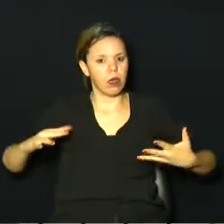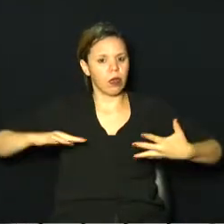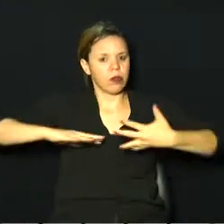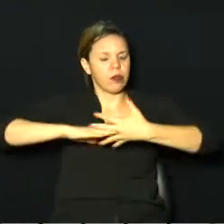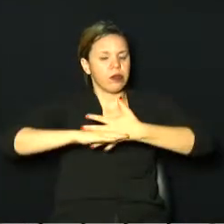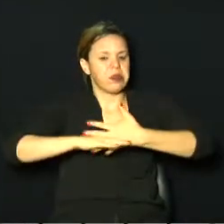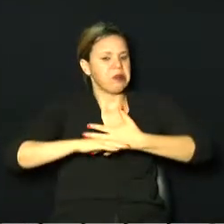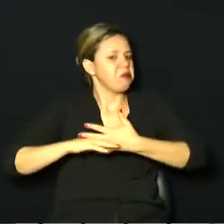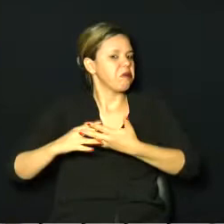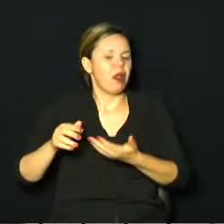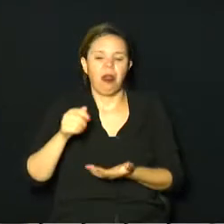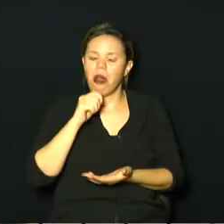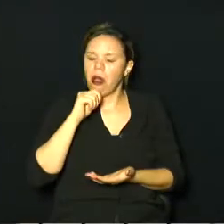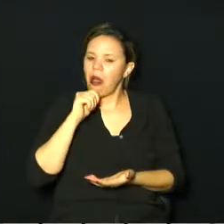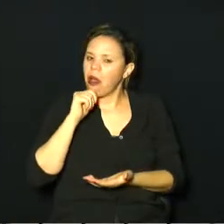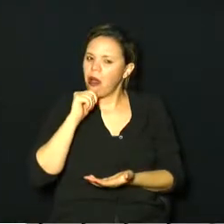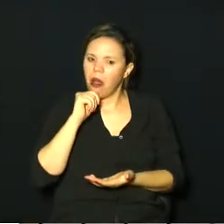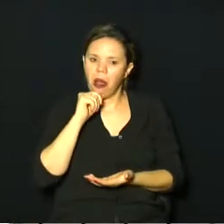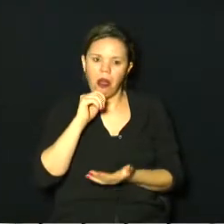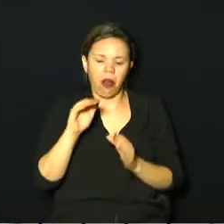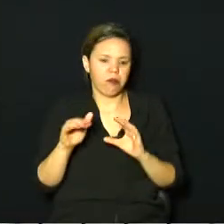não recebemos até o momento